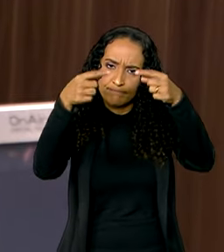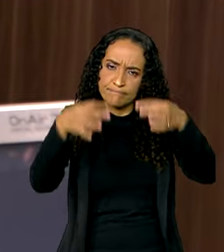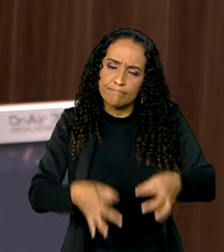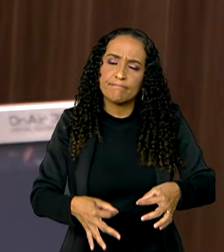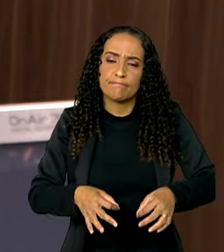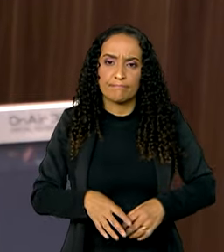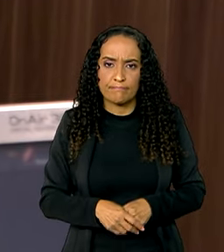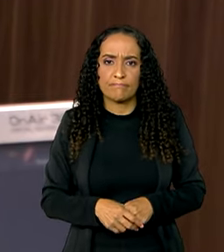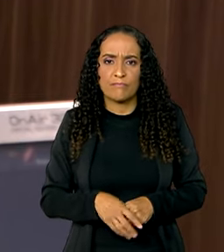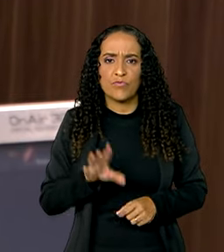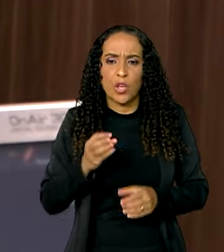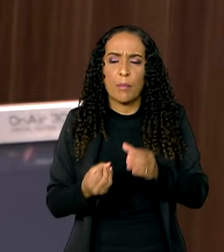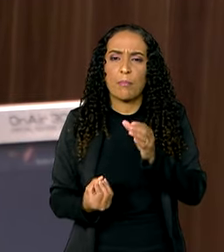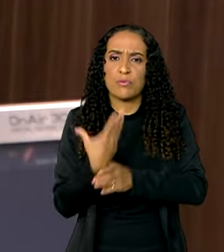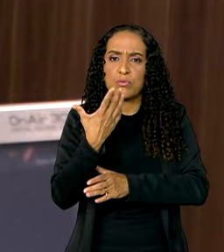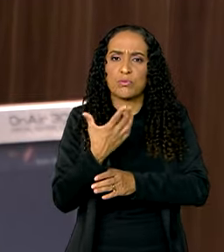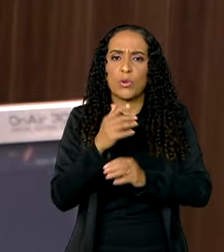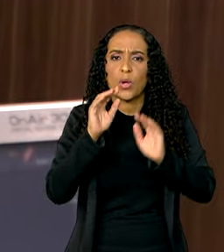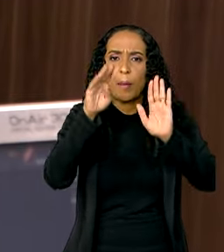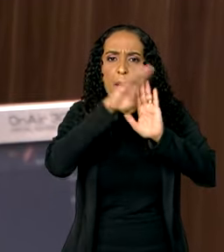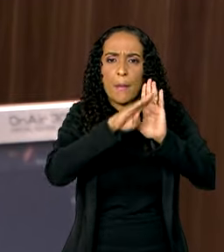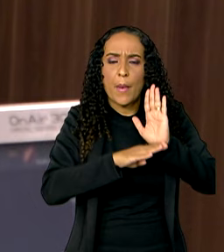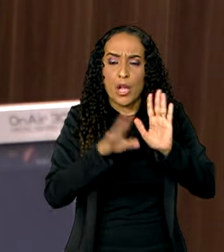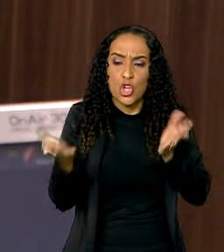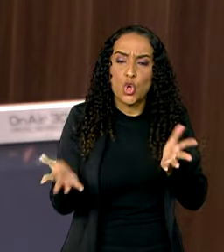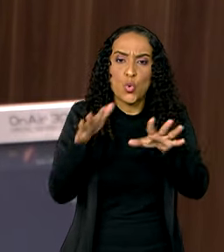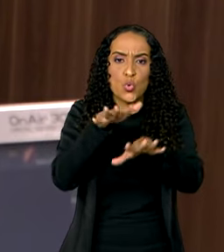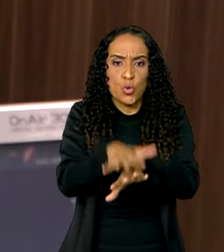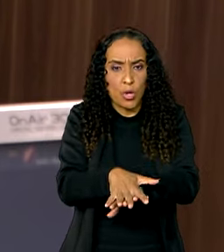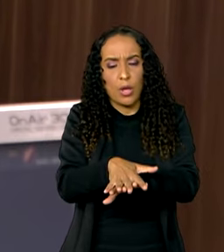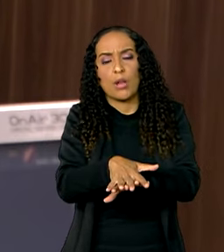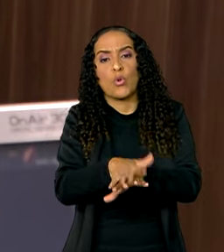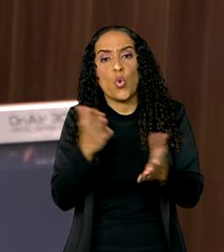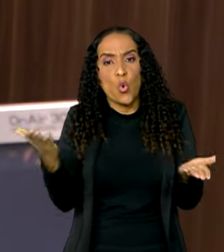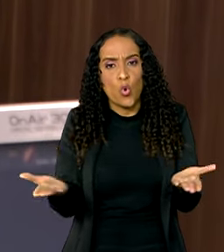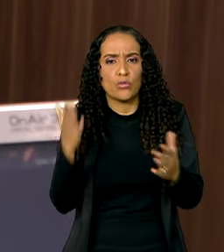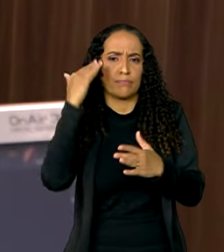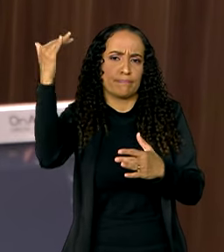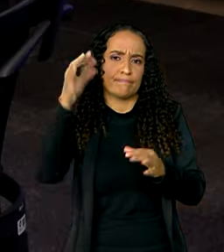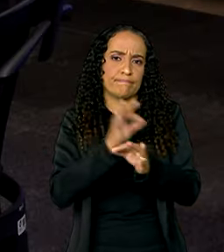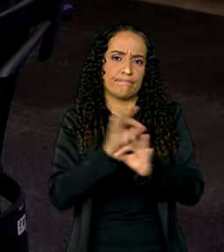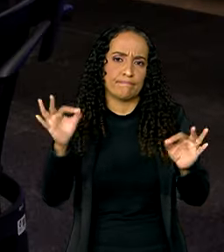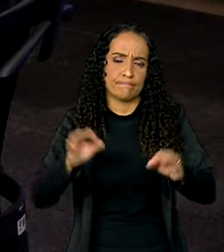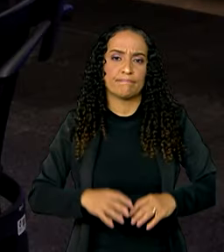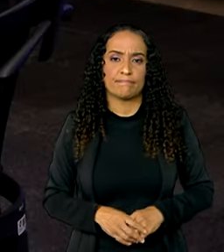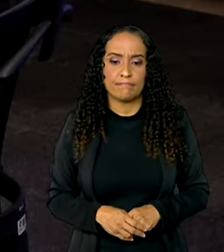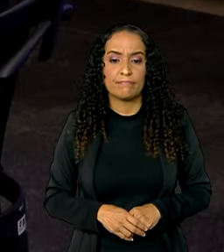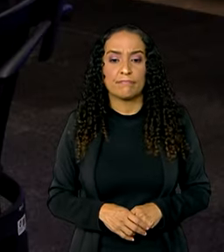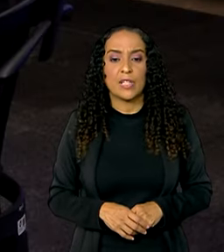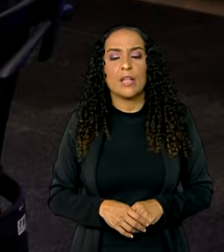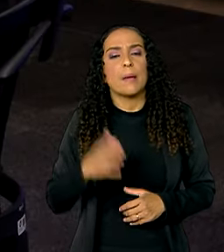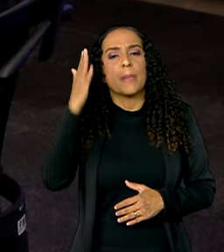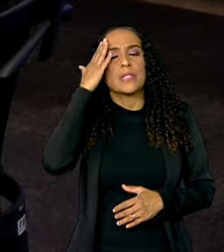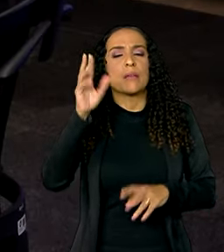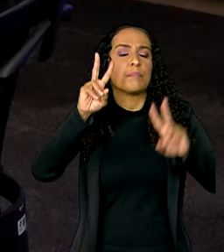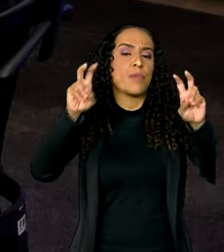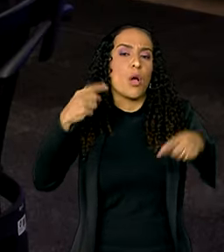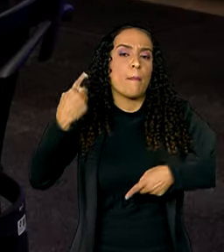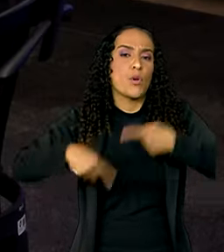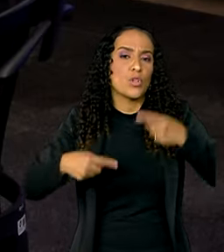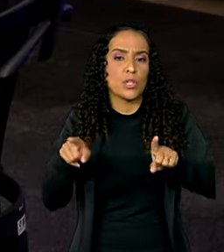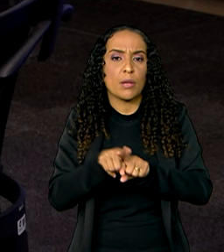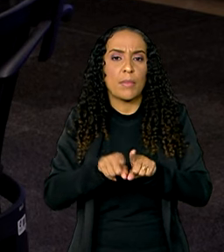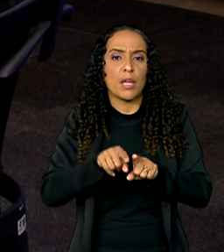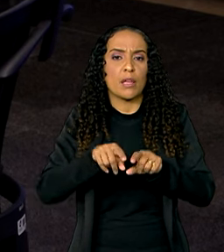é ele foi concebido em cima de uma pauta de inclusão e e hoje ele é um sucesso tá ótimo e para saber sobre essas políticas e